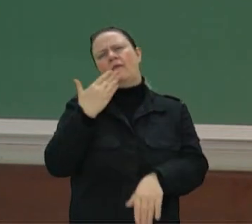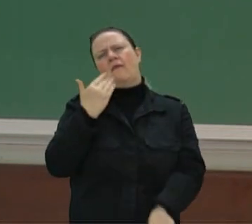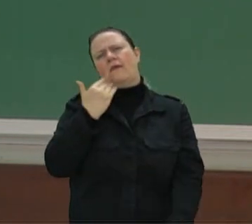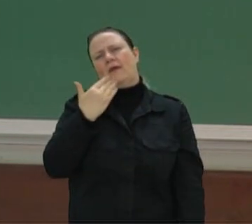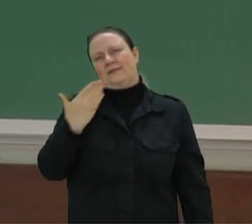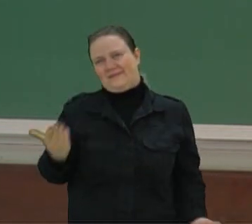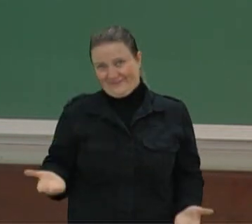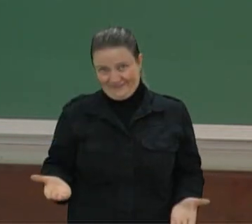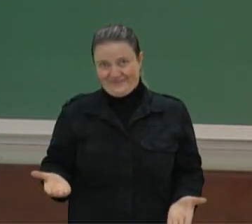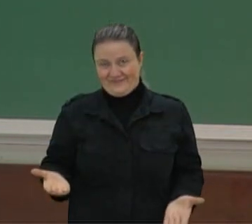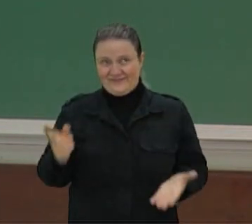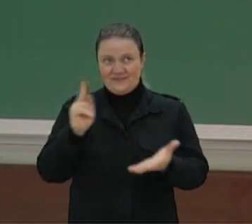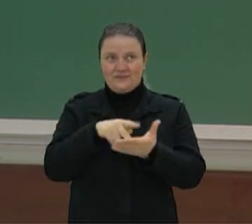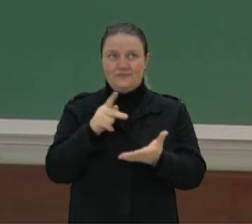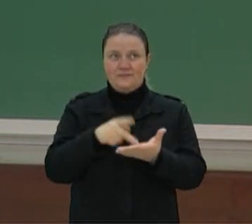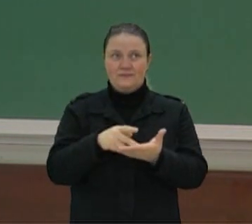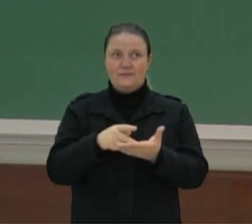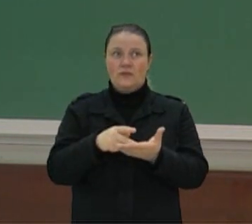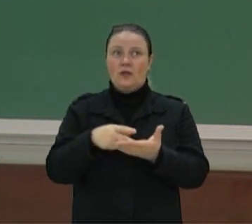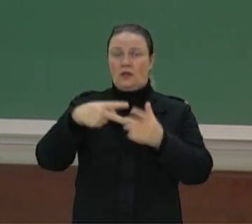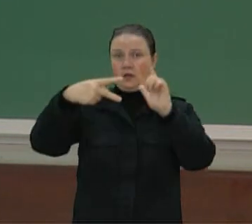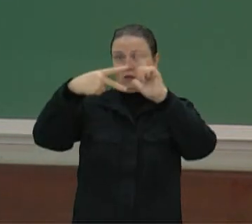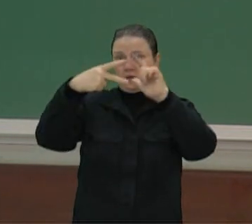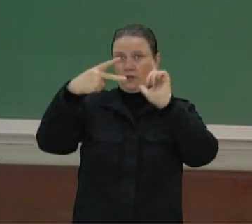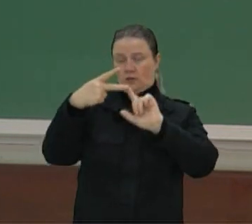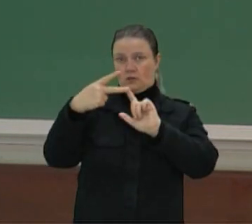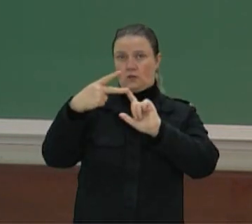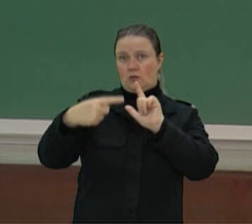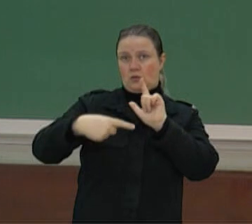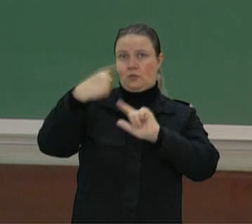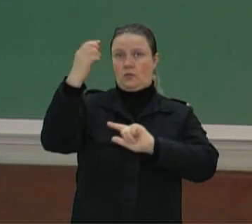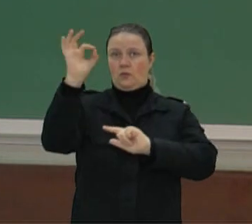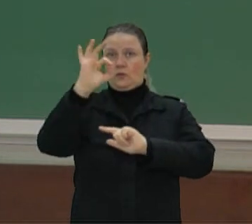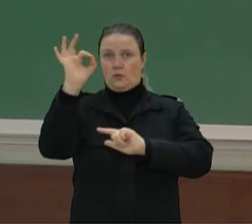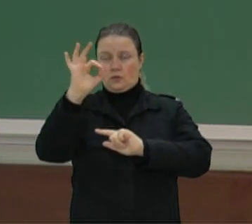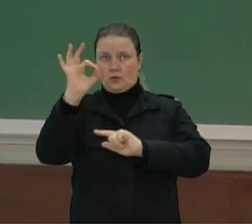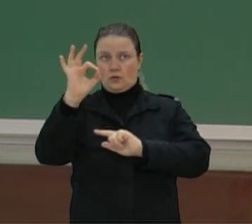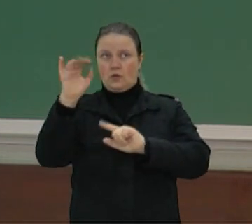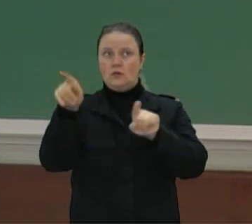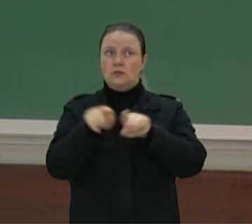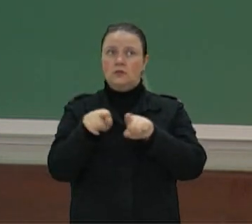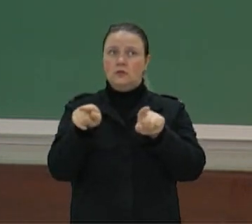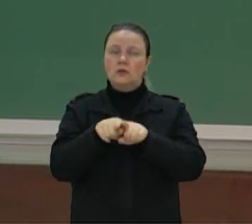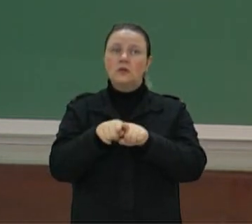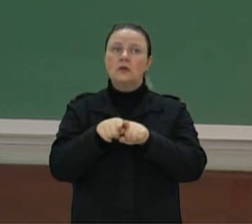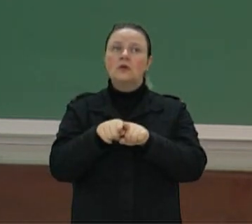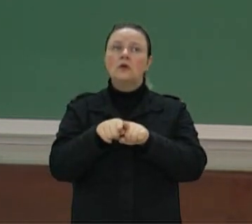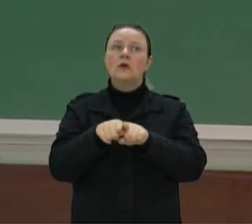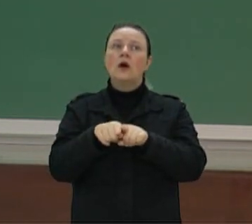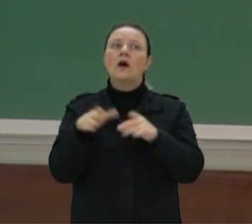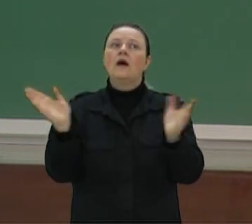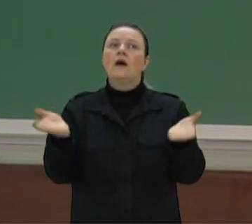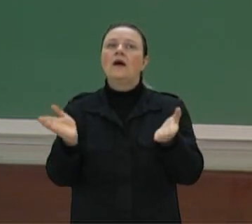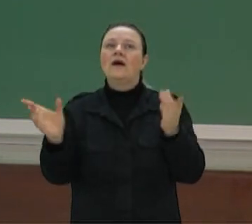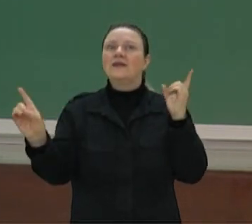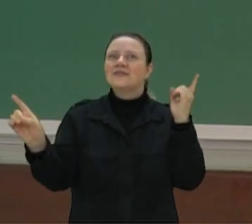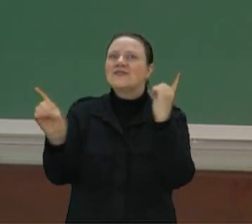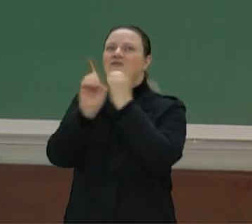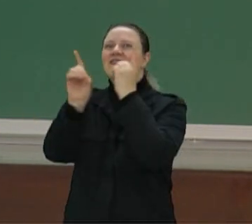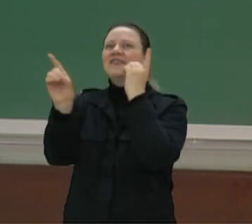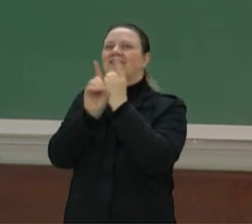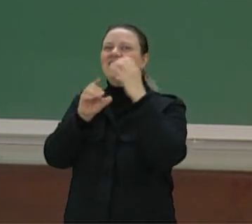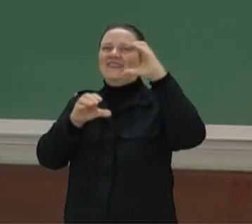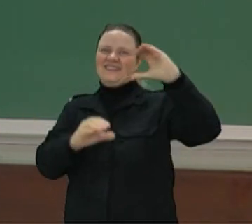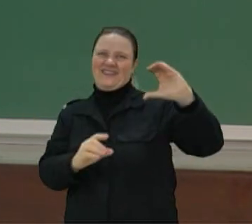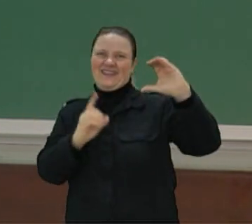maneira, né, turma? Então, essas duas equações do primeiro grau, beleza? Onde que ela está aqui? Agora sim é C de